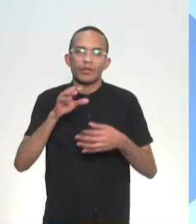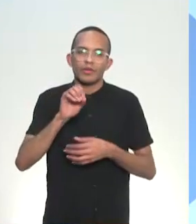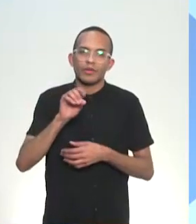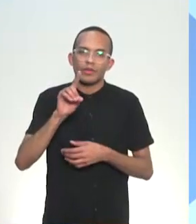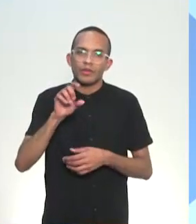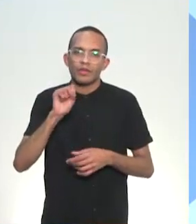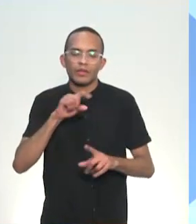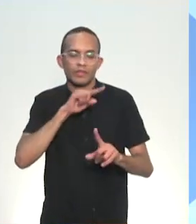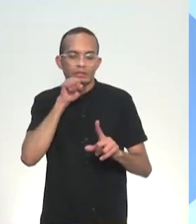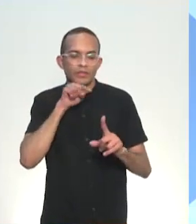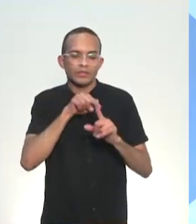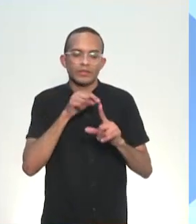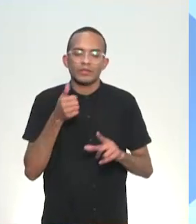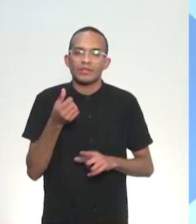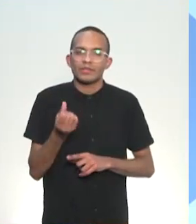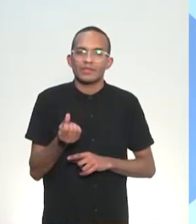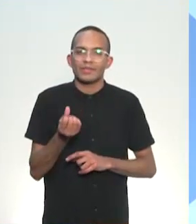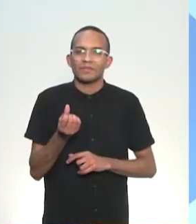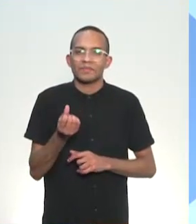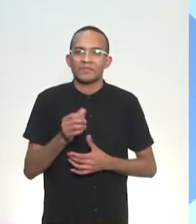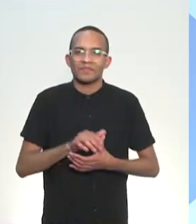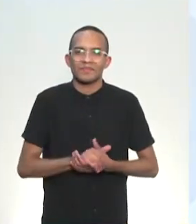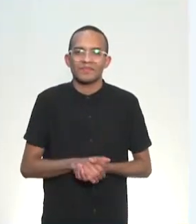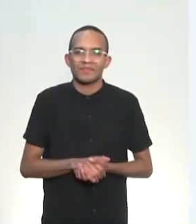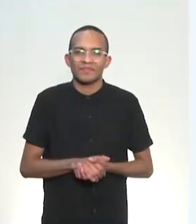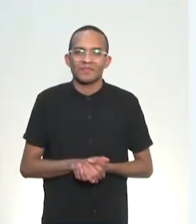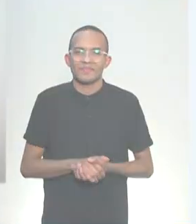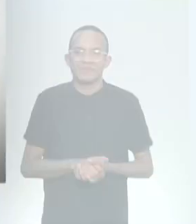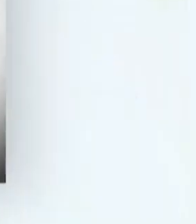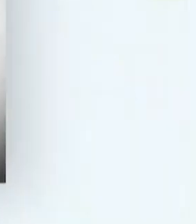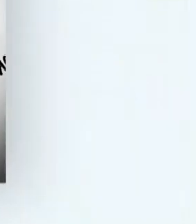ODS 16. Vamos lá.